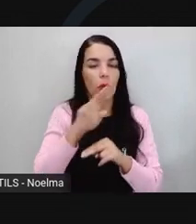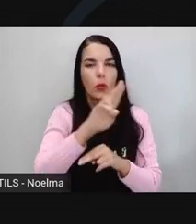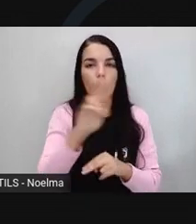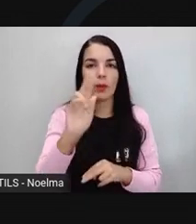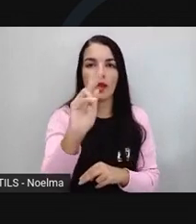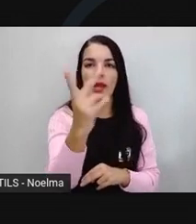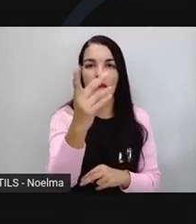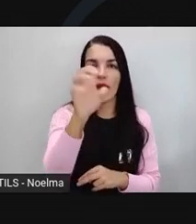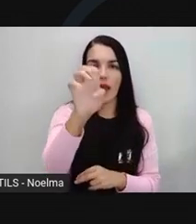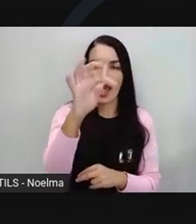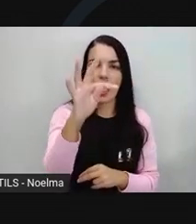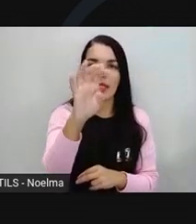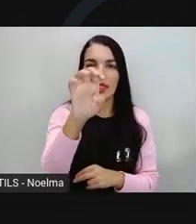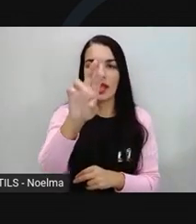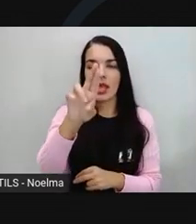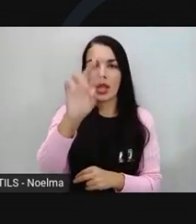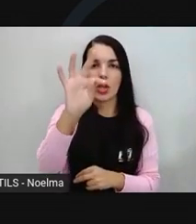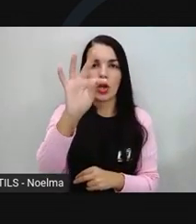heterótrofo.